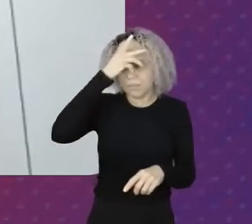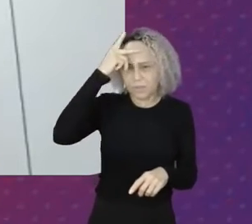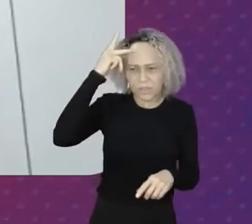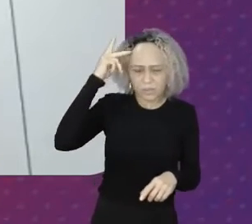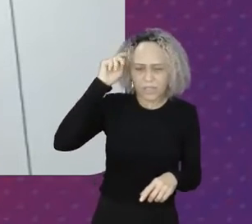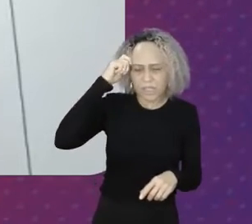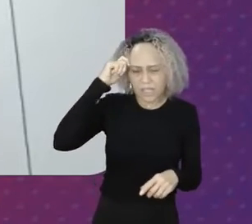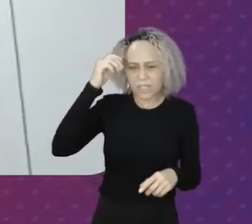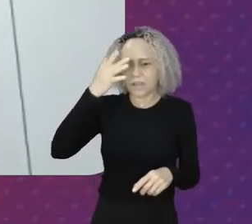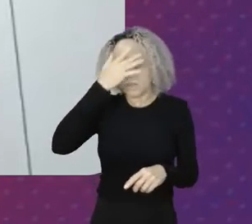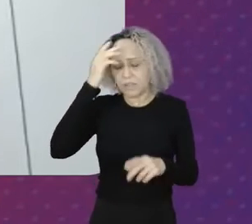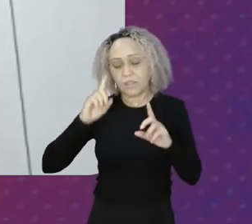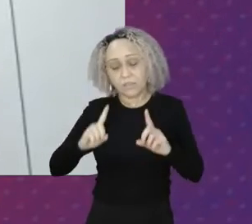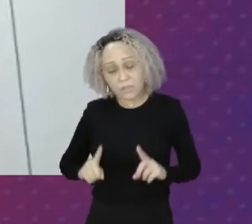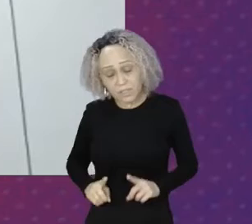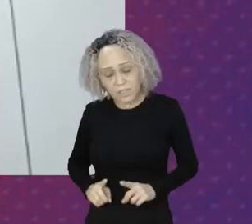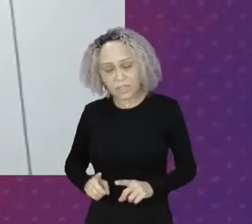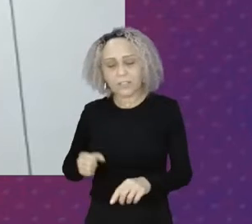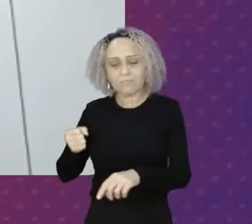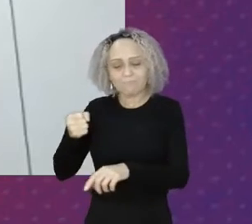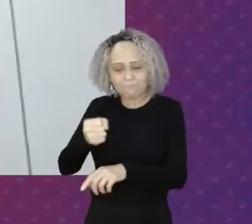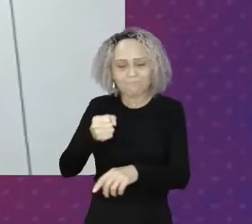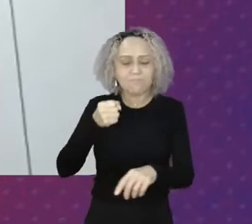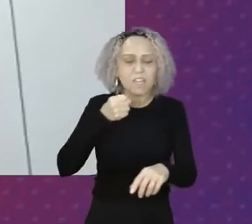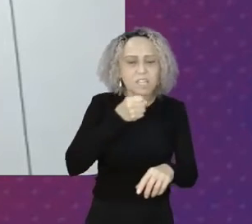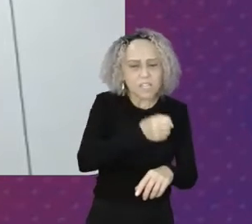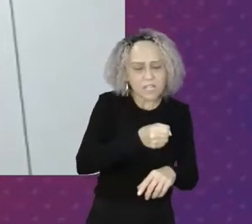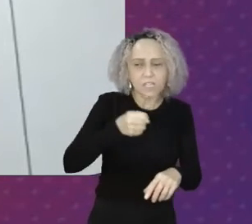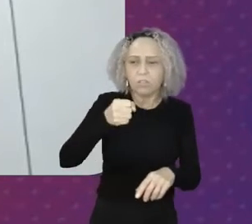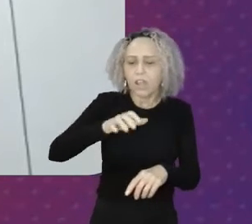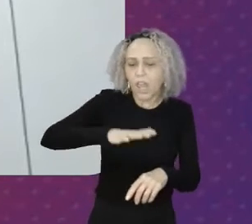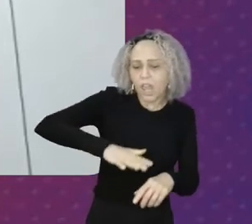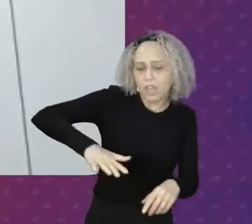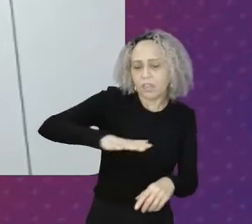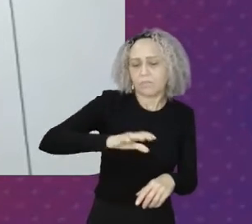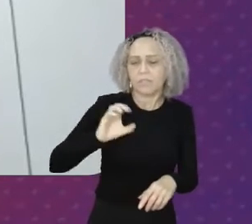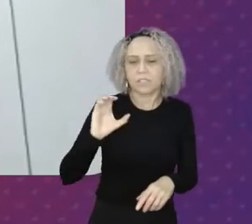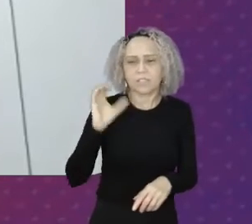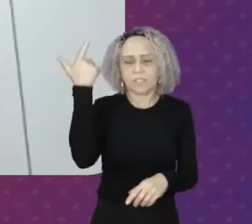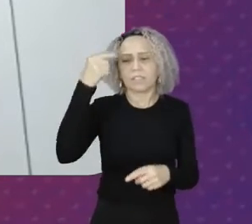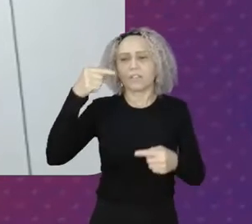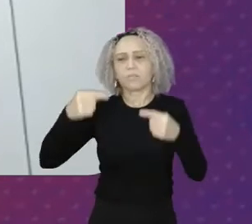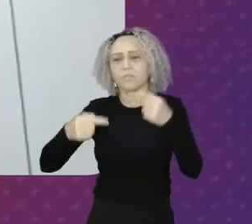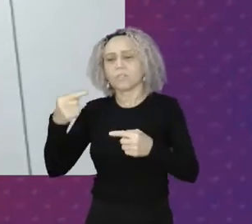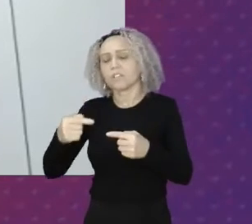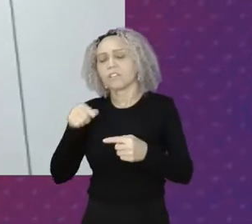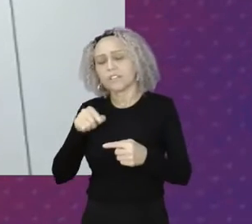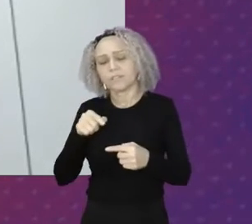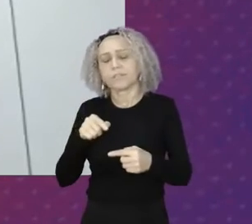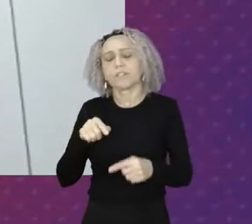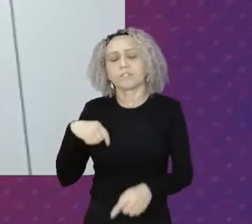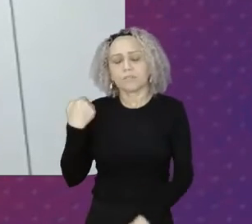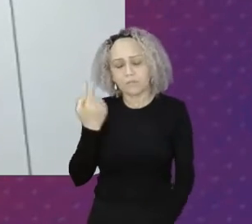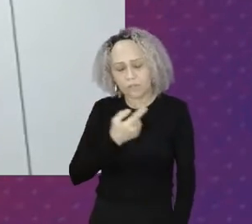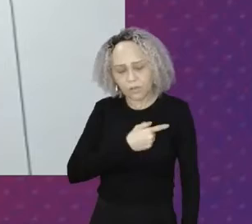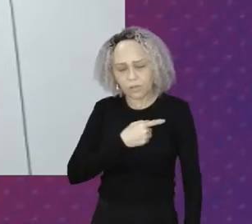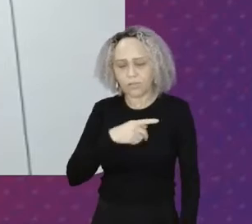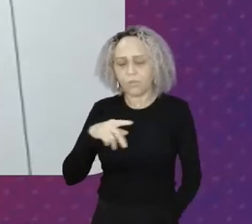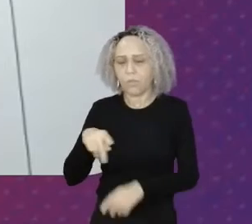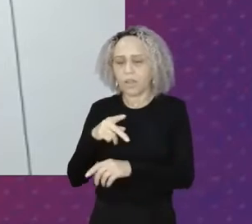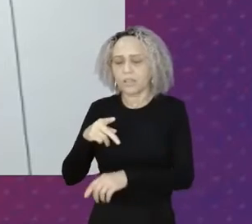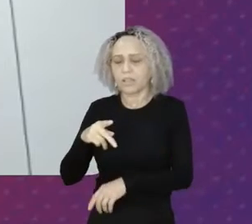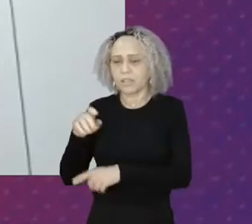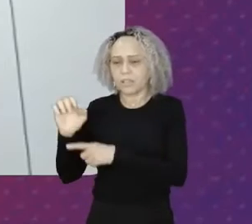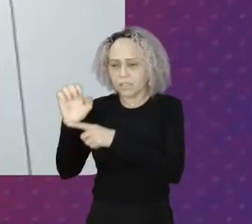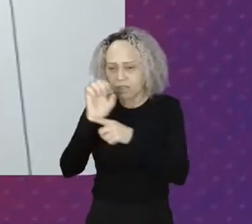deficiência, ocupando esses espaços de poder e decisão para fazer parte das grandes decisões do nosso país, do nosso estado, das